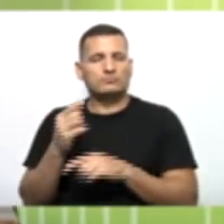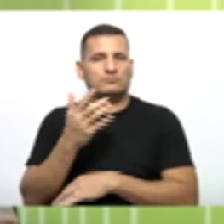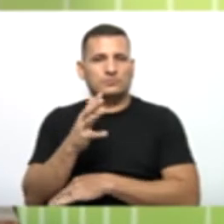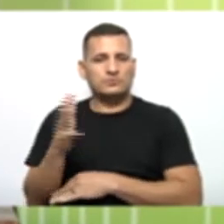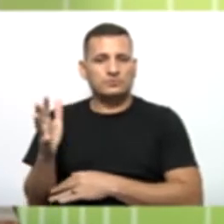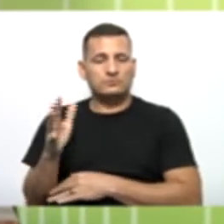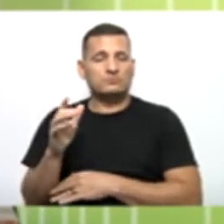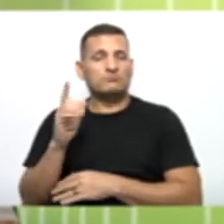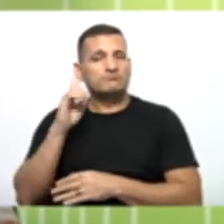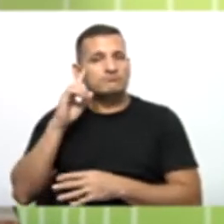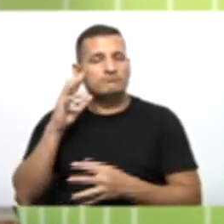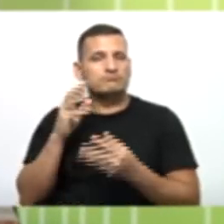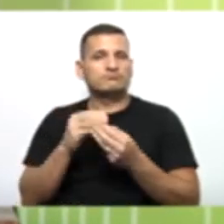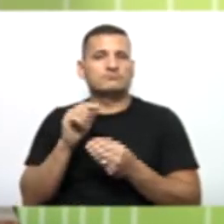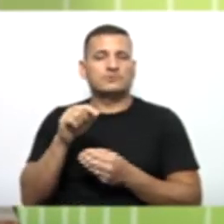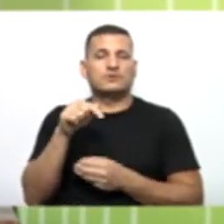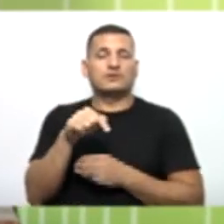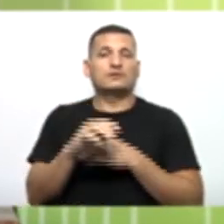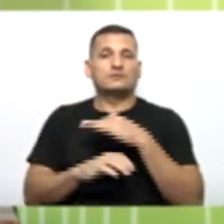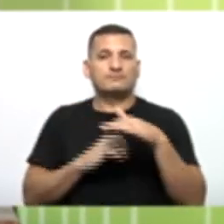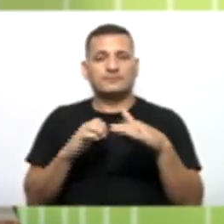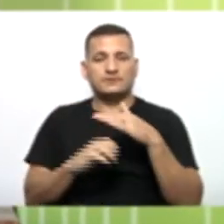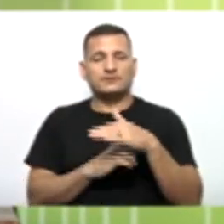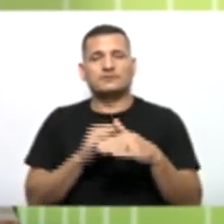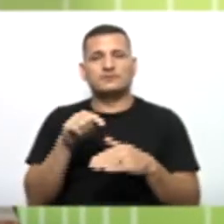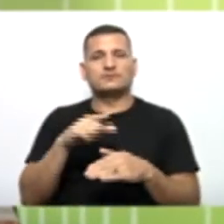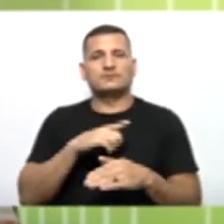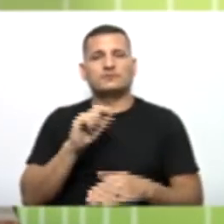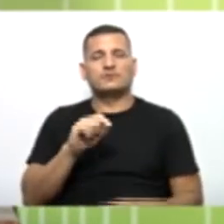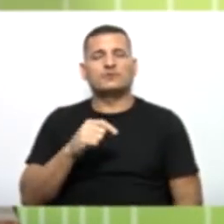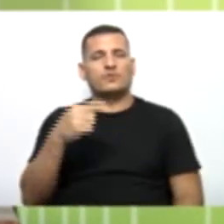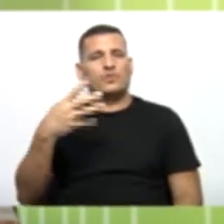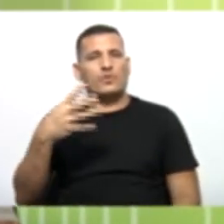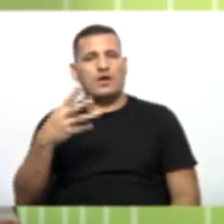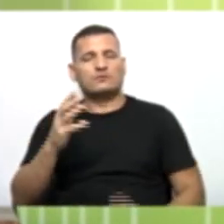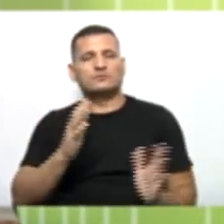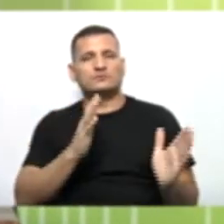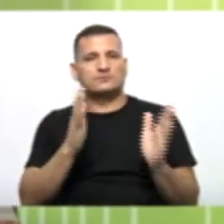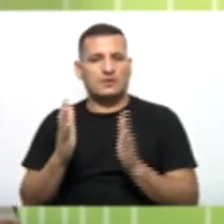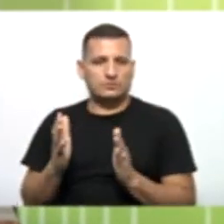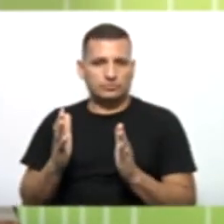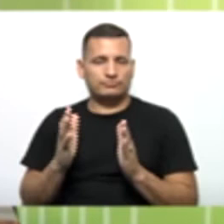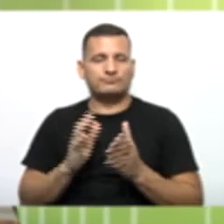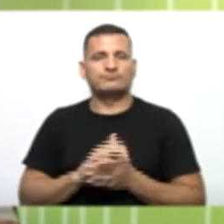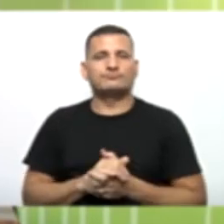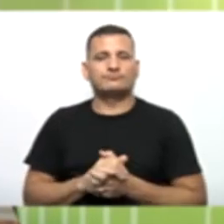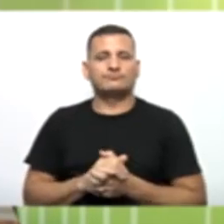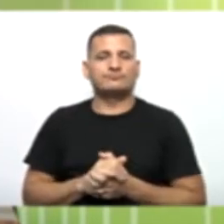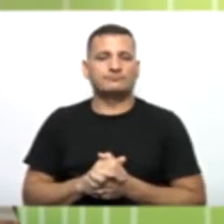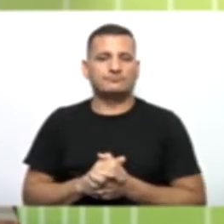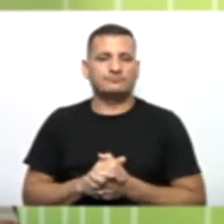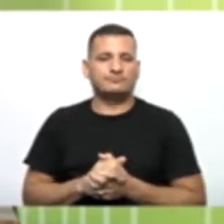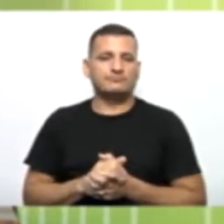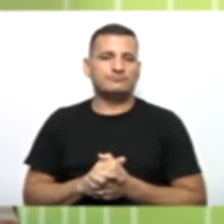concluir que essa empresa está no quarto estágio da relação homem-meio ambiente.